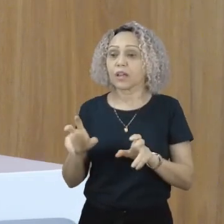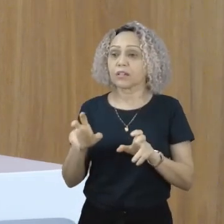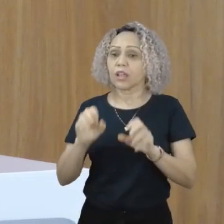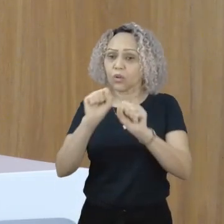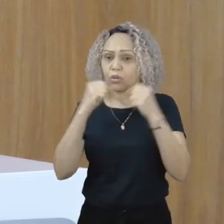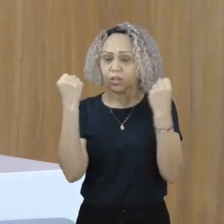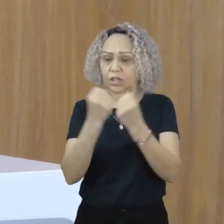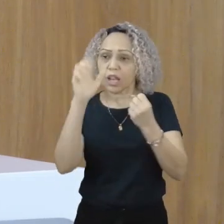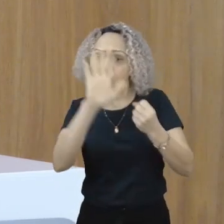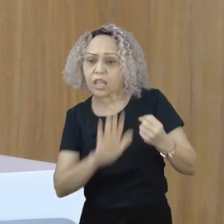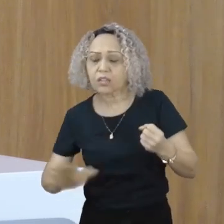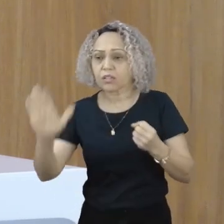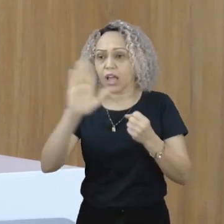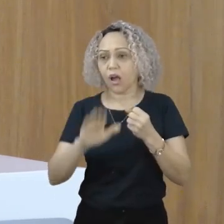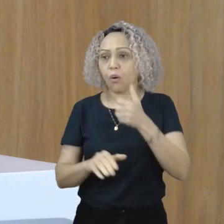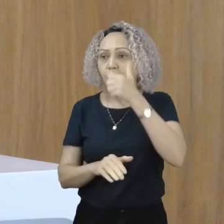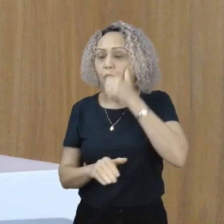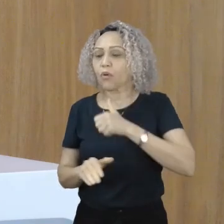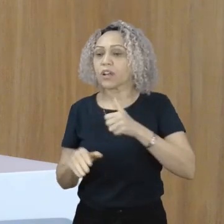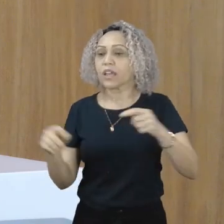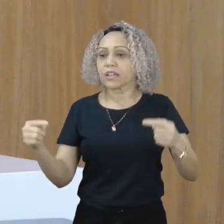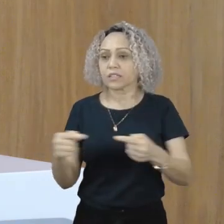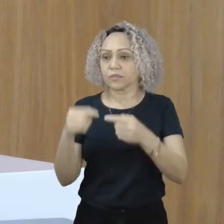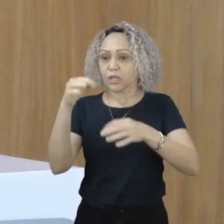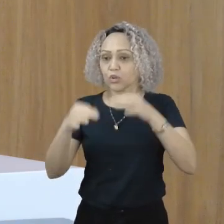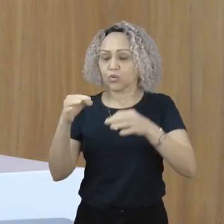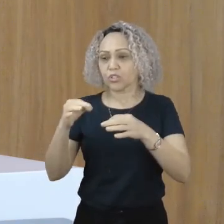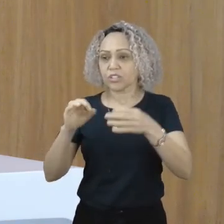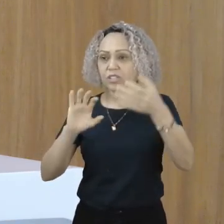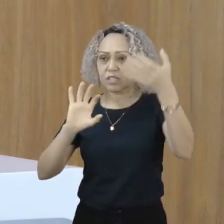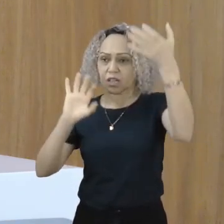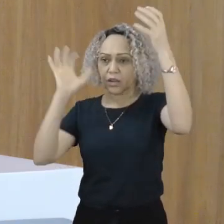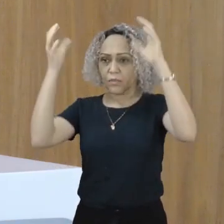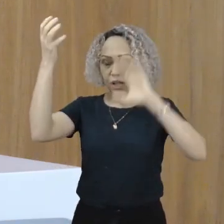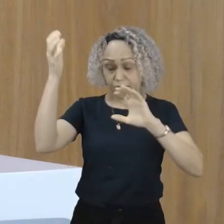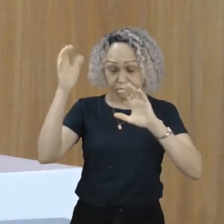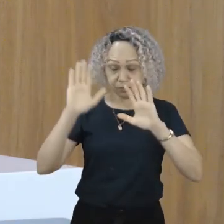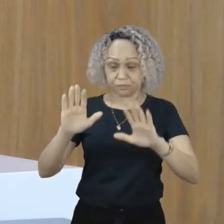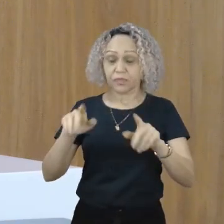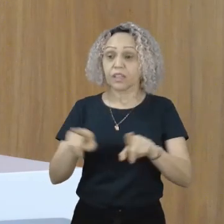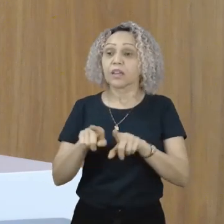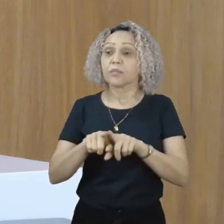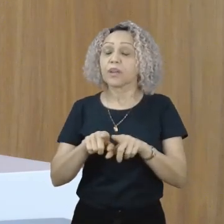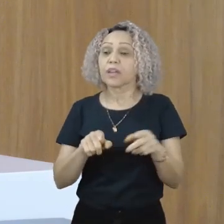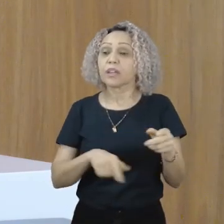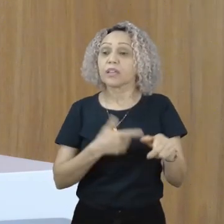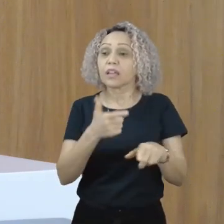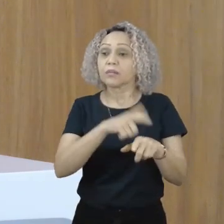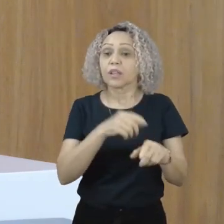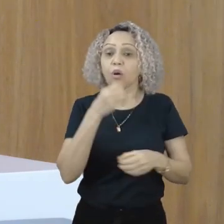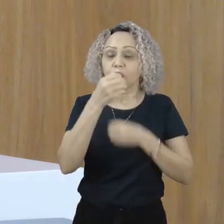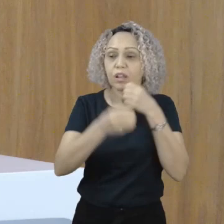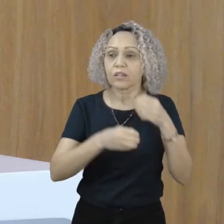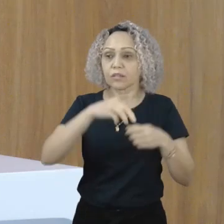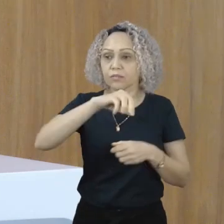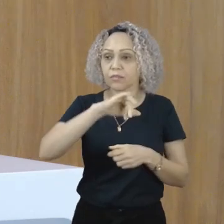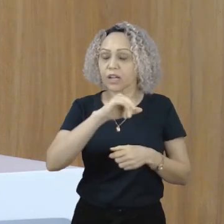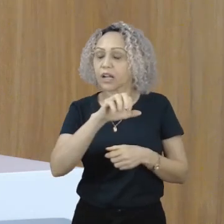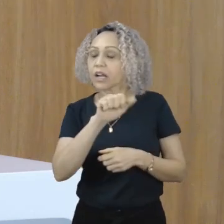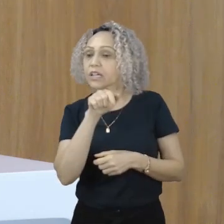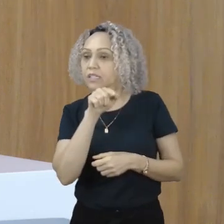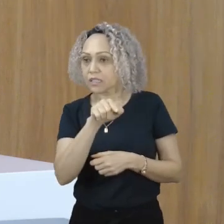Seminário Nacional Mulheres e Justiça Climática. A gente acompanha também a reapresentação da entrevista com Maria Helena